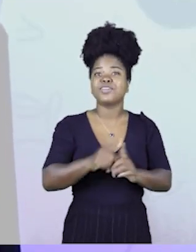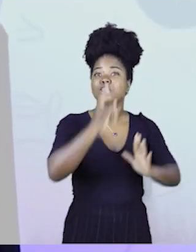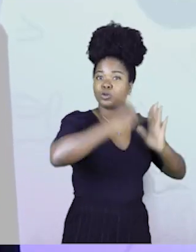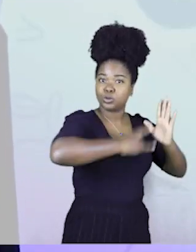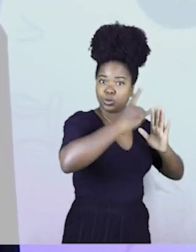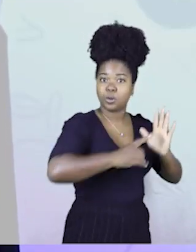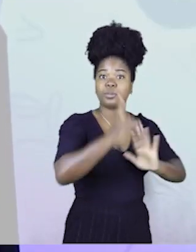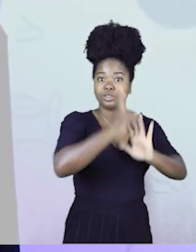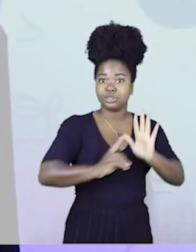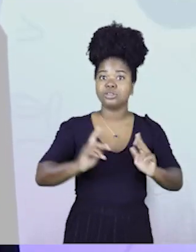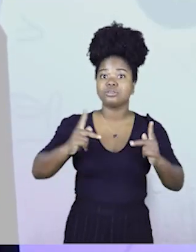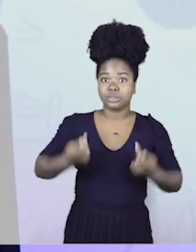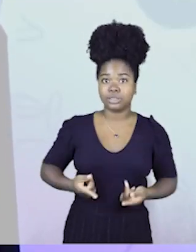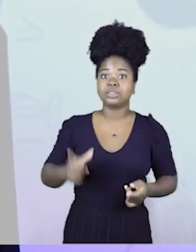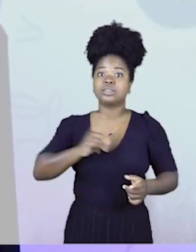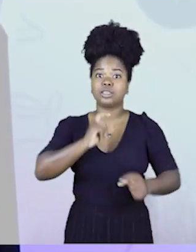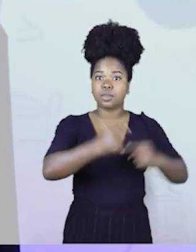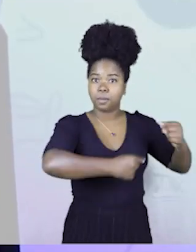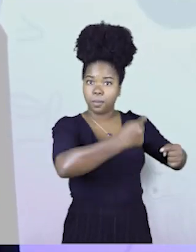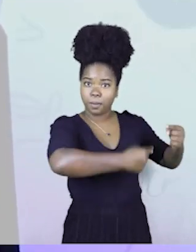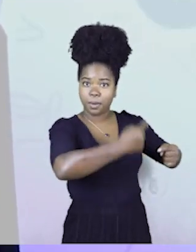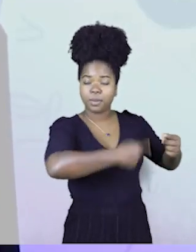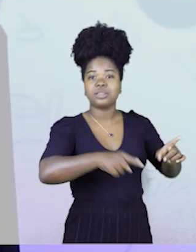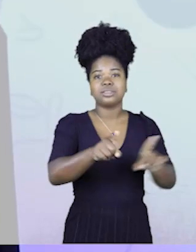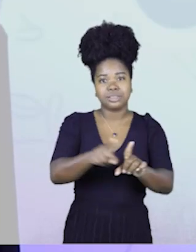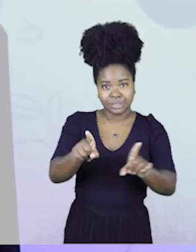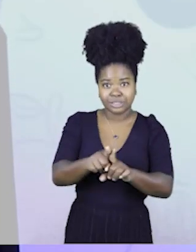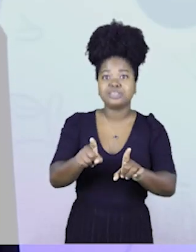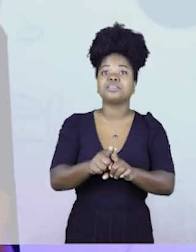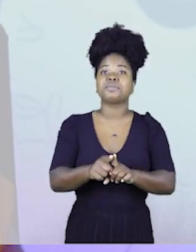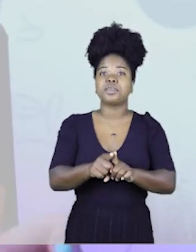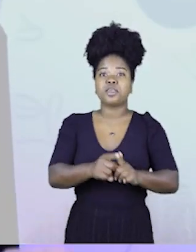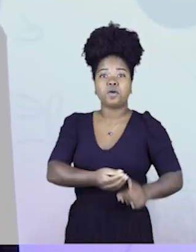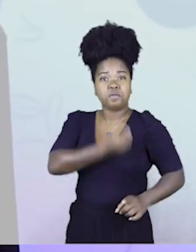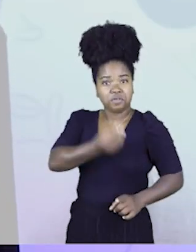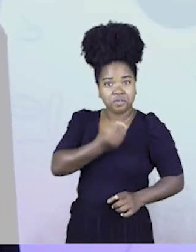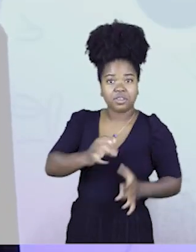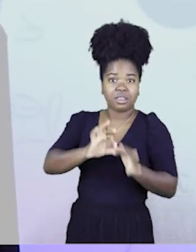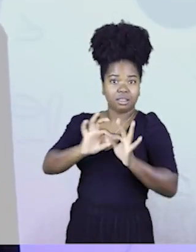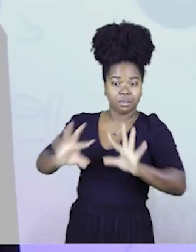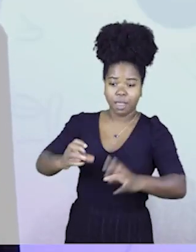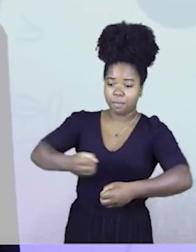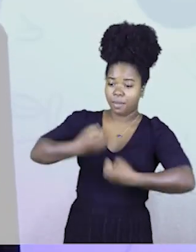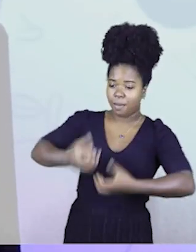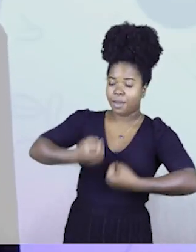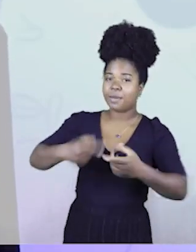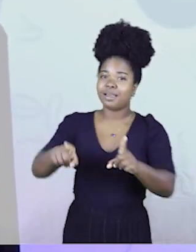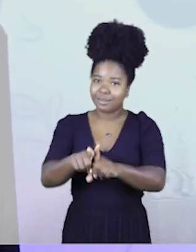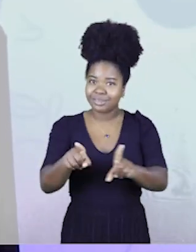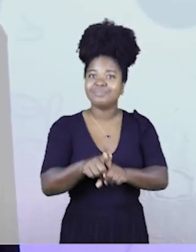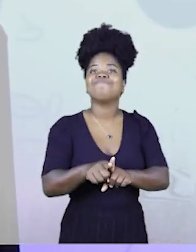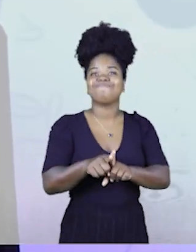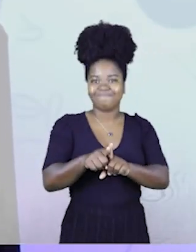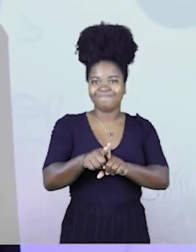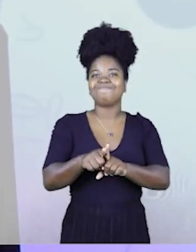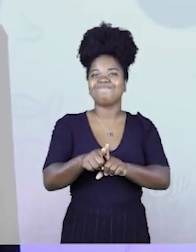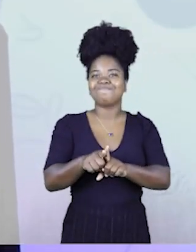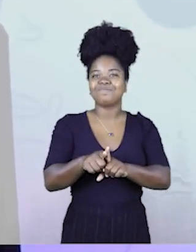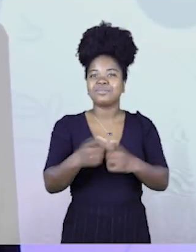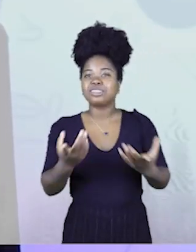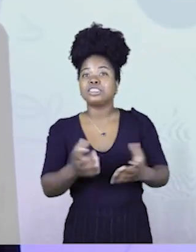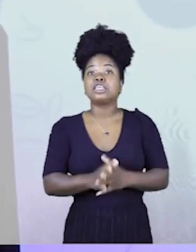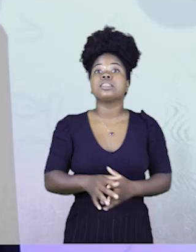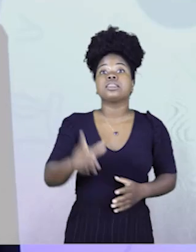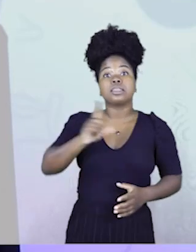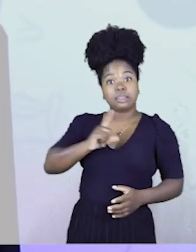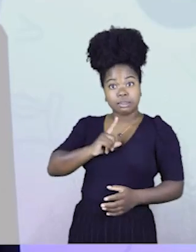direitos civis e políticos, como o direito à vida, à liberdade, liberdade de expressão e privacidade. Ela também